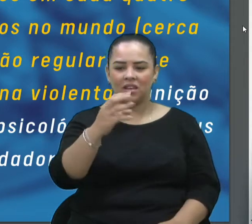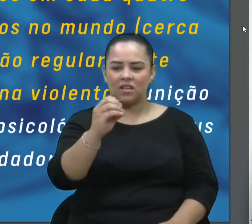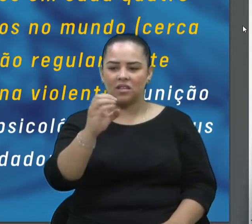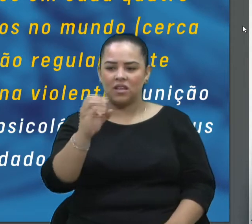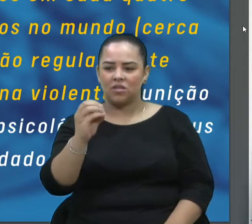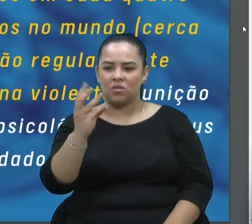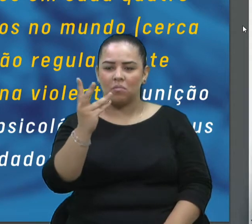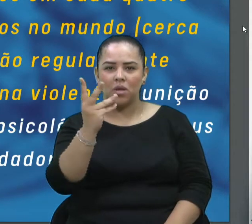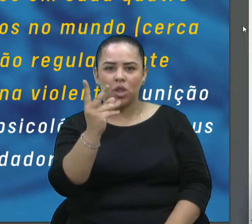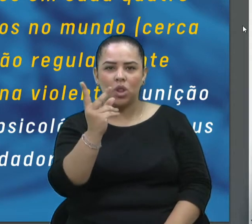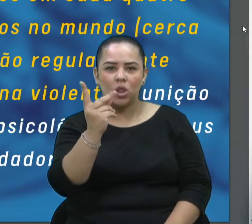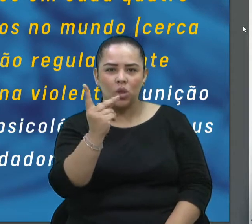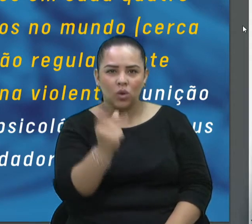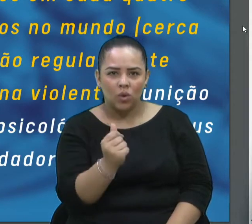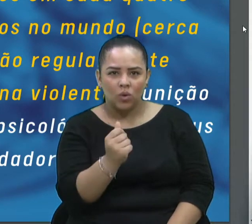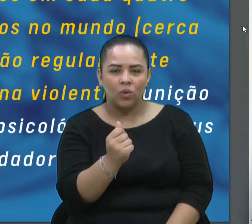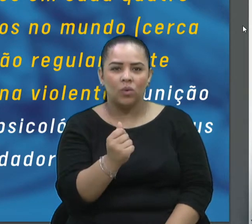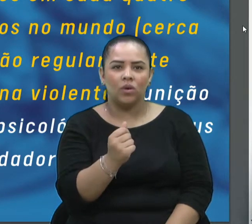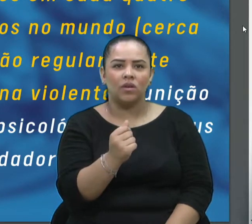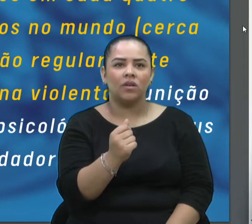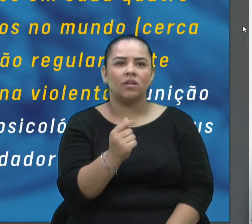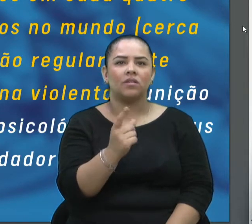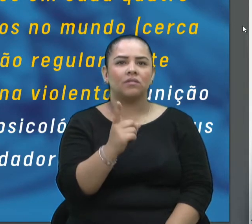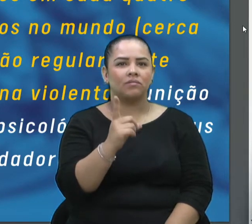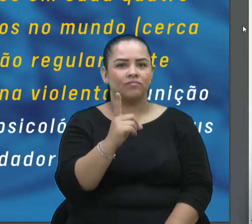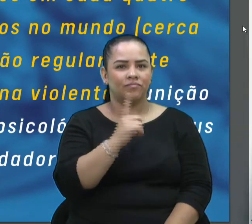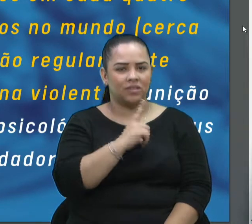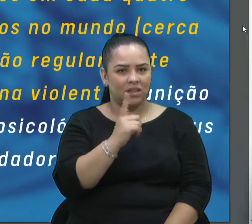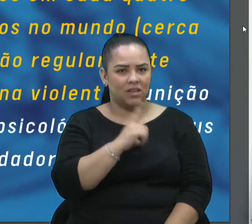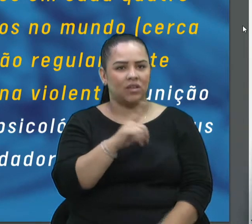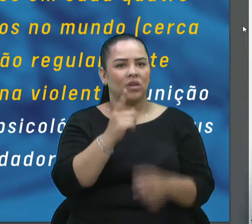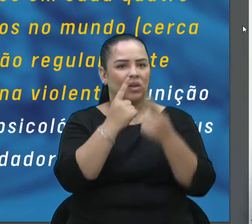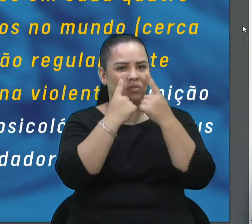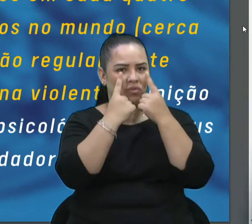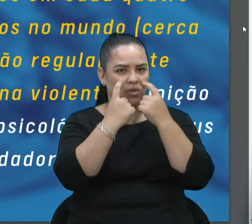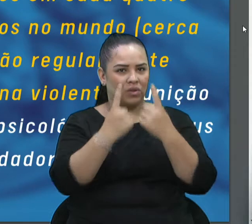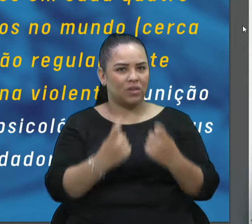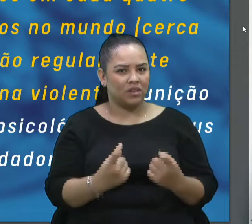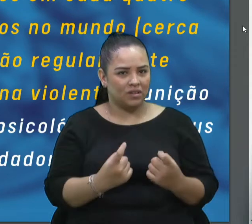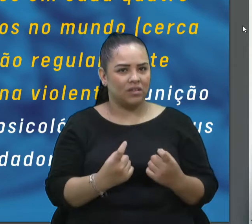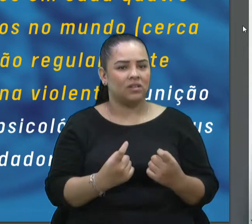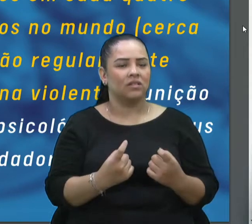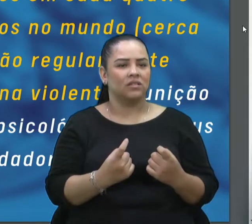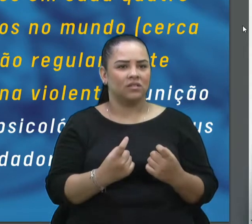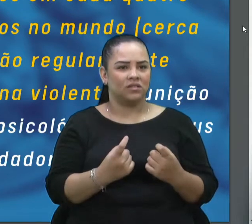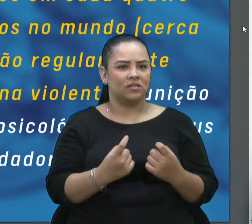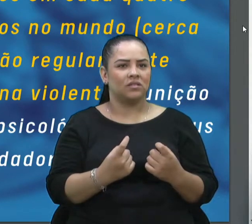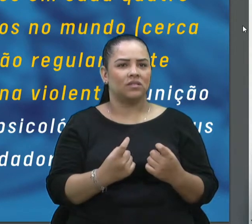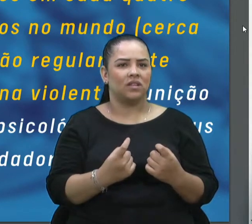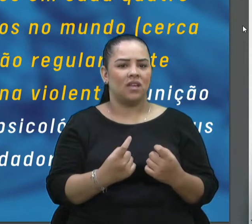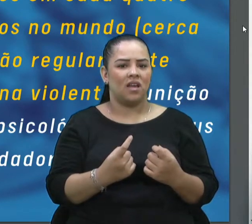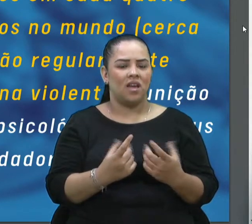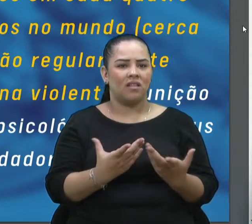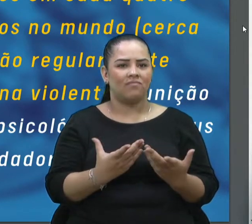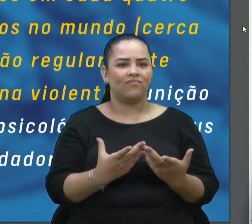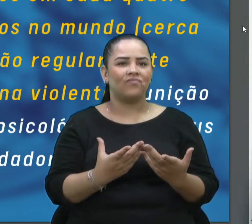regularmente submetidas a disciplinas violentas, a agressões, a abusos.